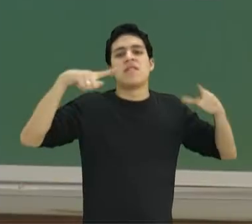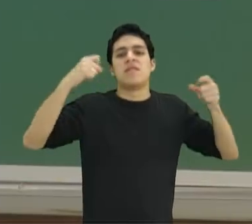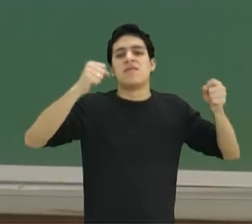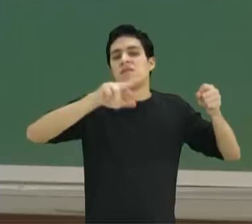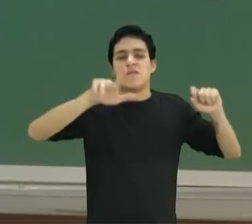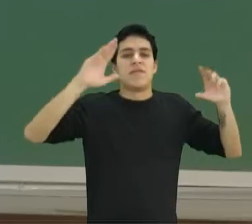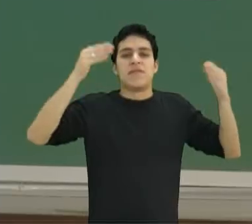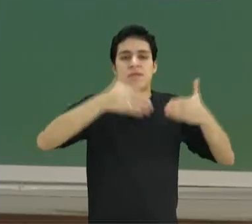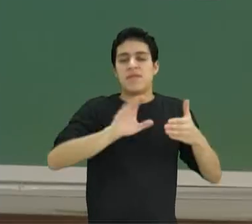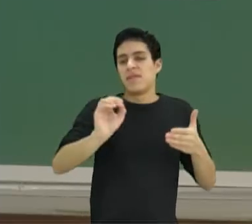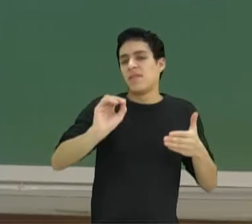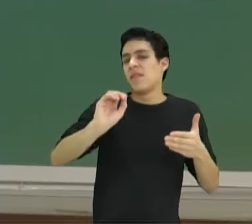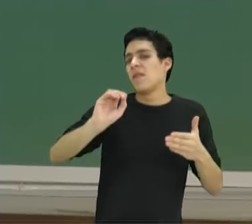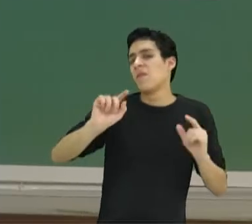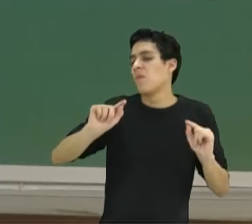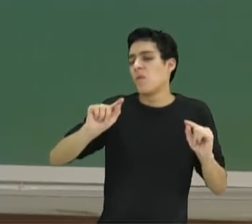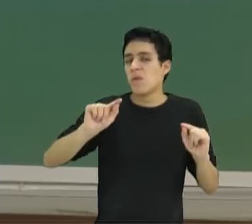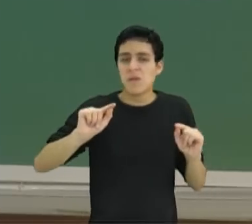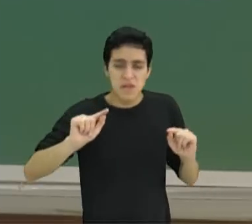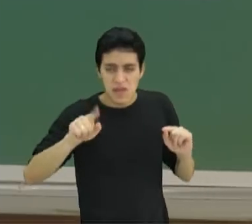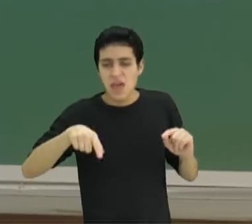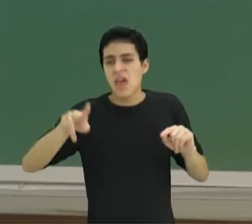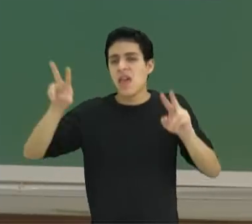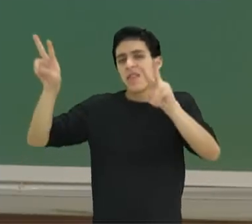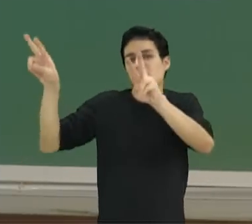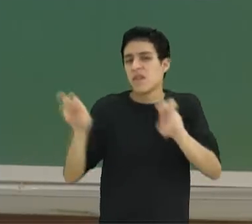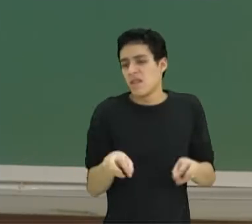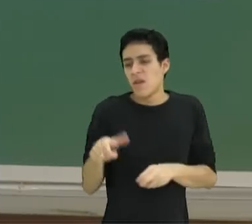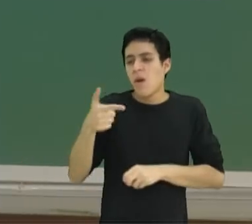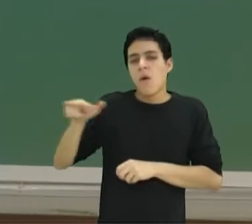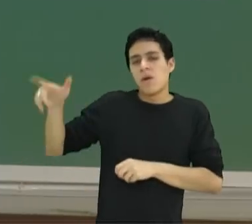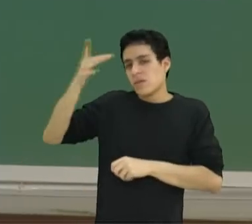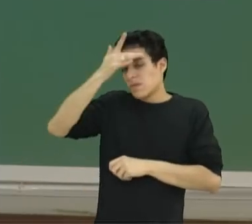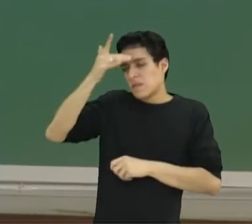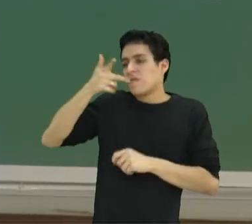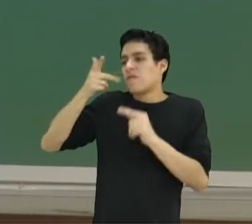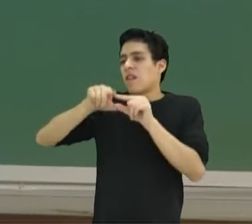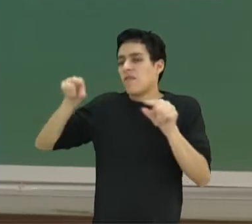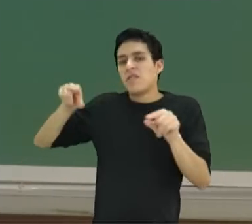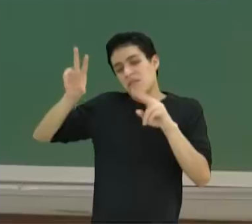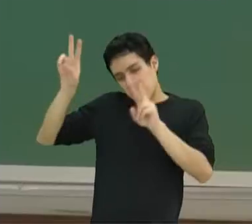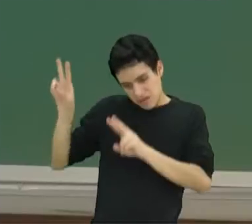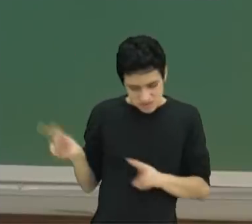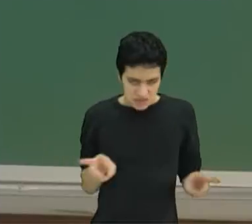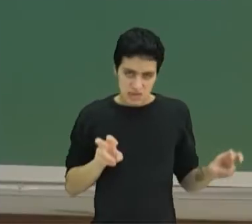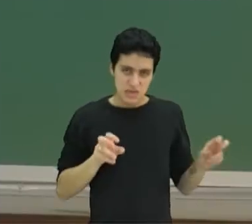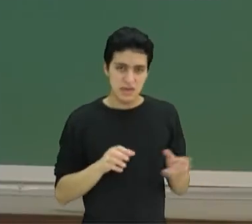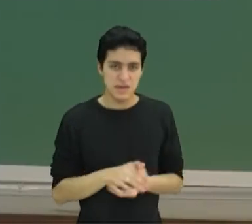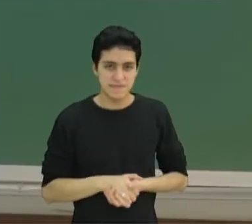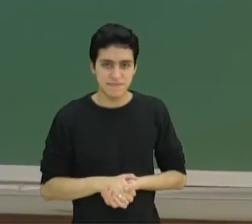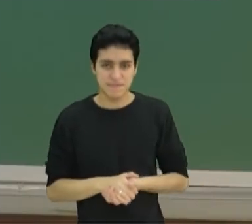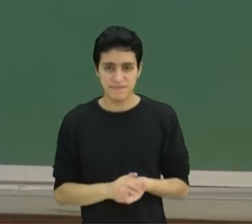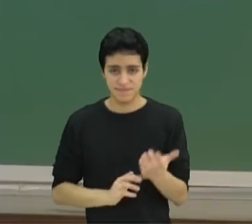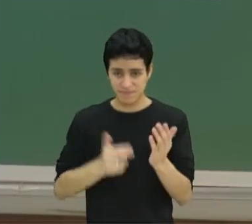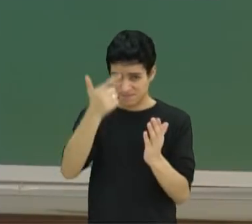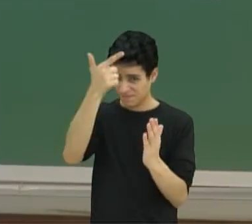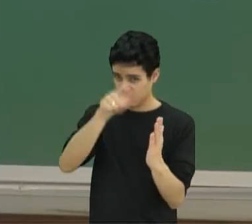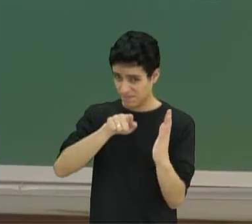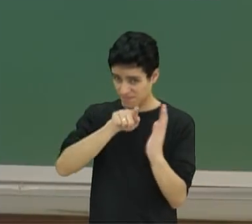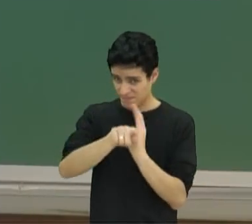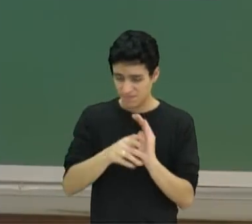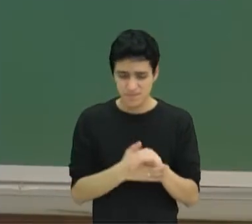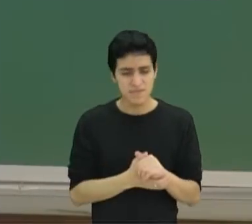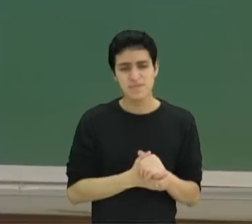nem uma ênfase. É uma citação de outra pessoa. Temos mais um quiz, preste atenção. Quem